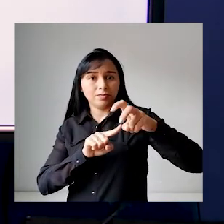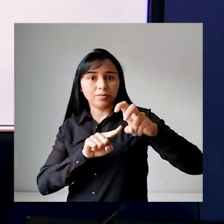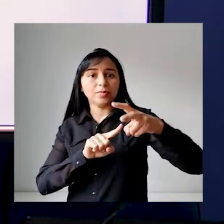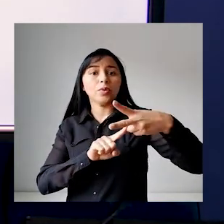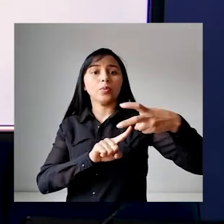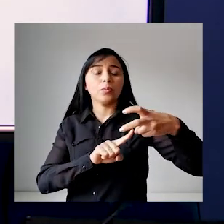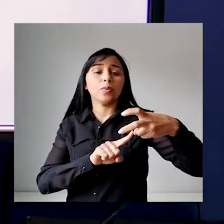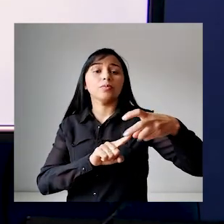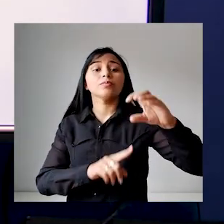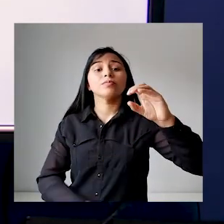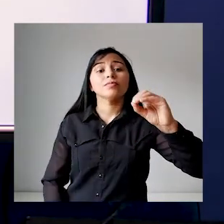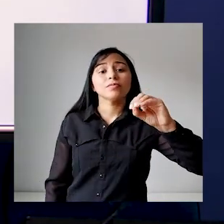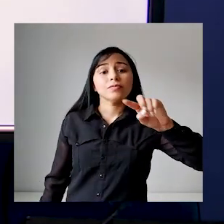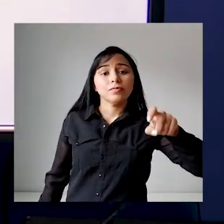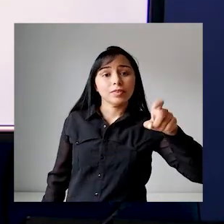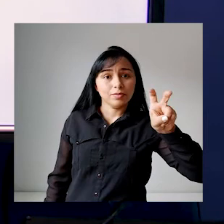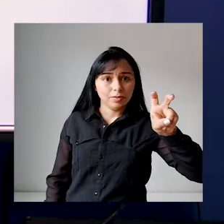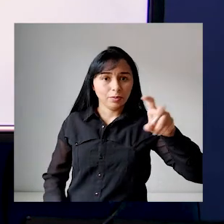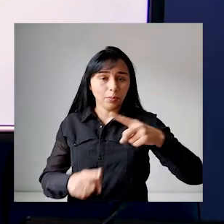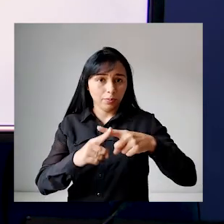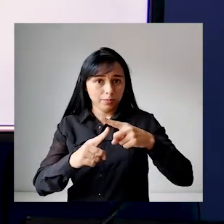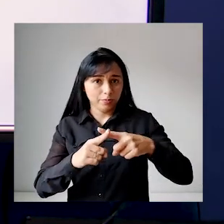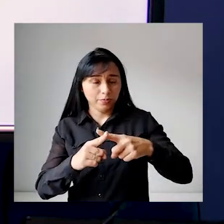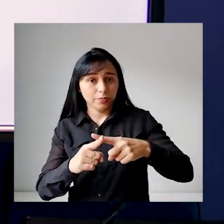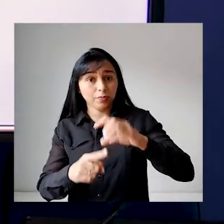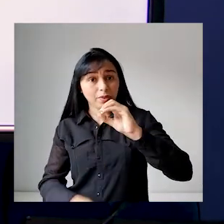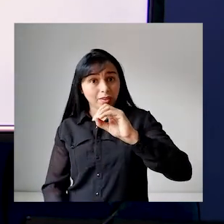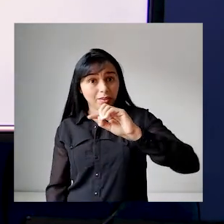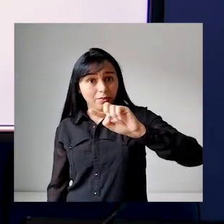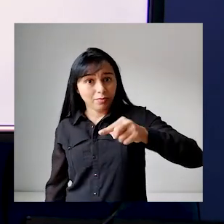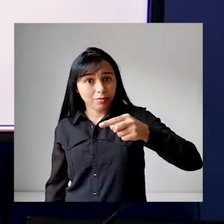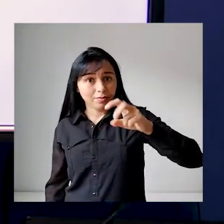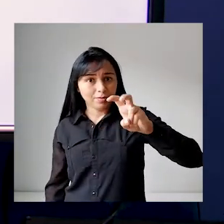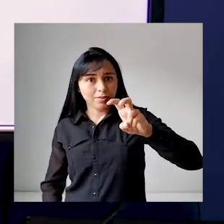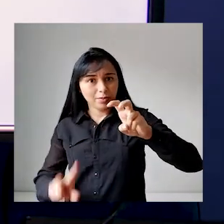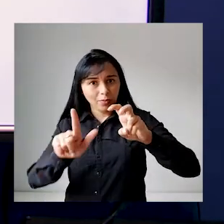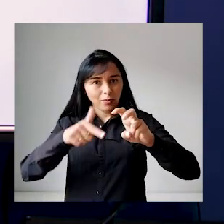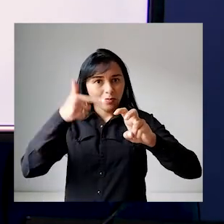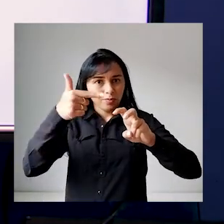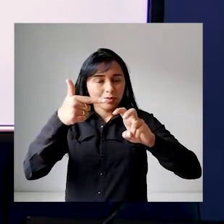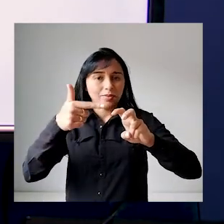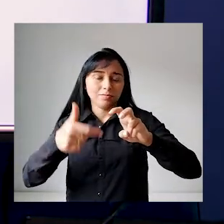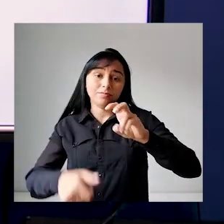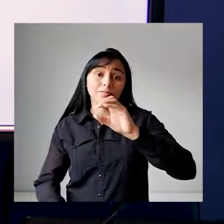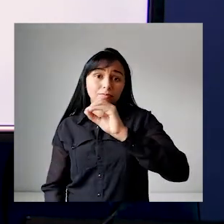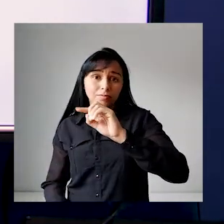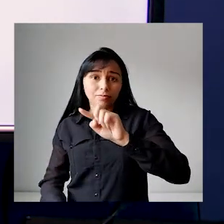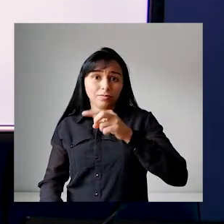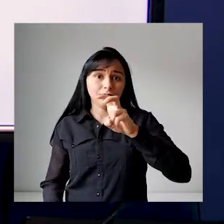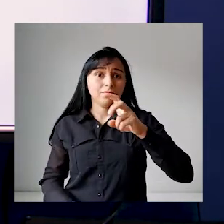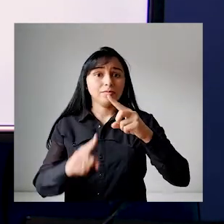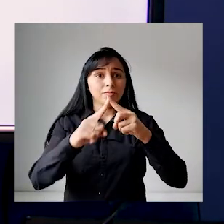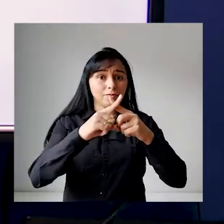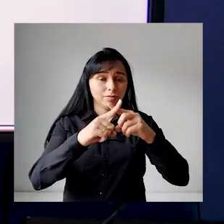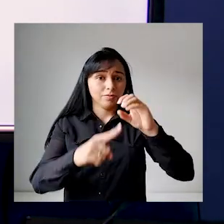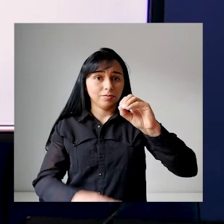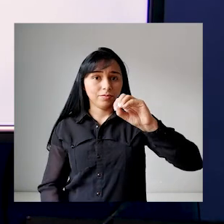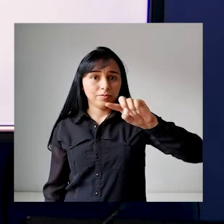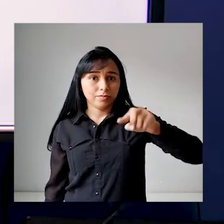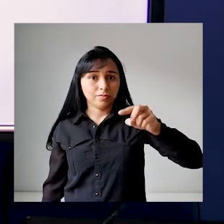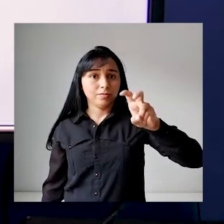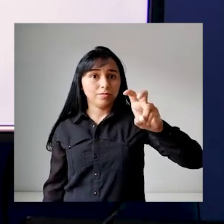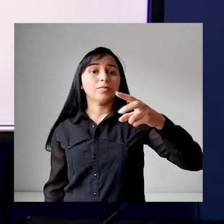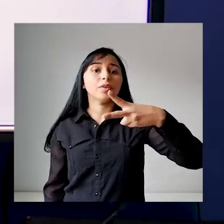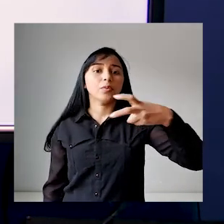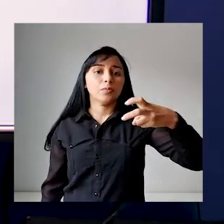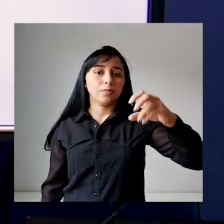pois multiplicando 0,5 vezes 0,5, fazendo aqui essa conta, a gente vai encontrar